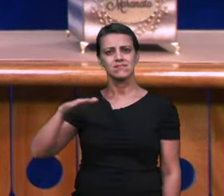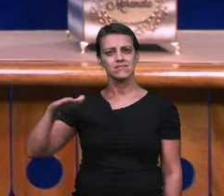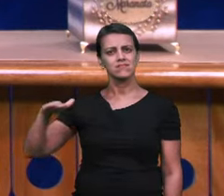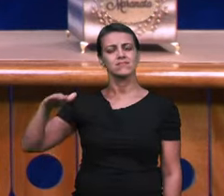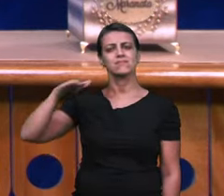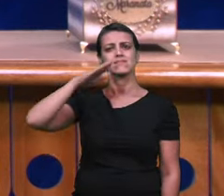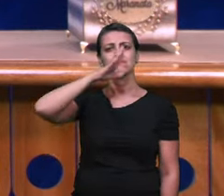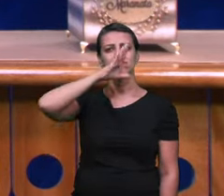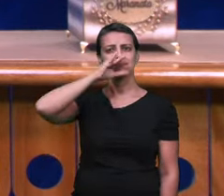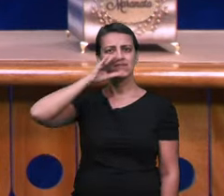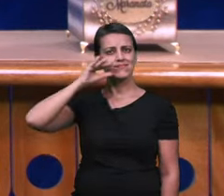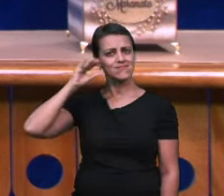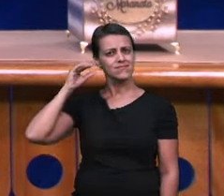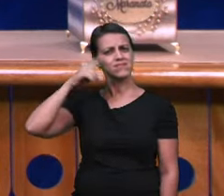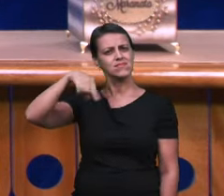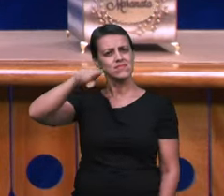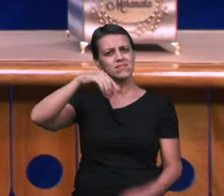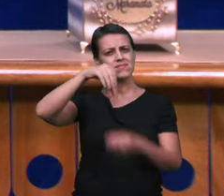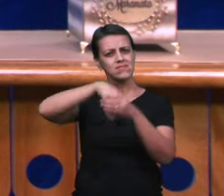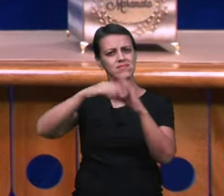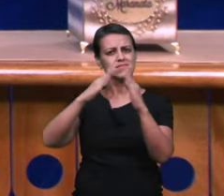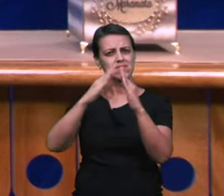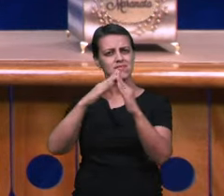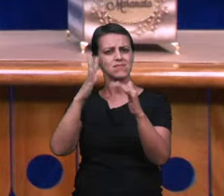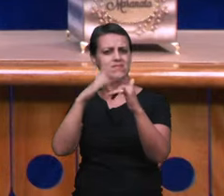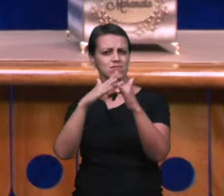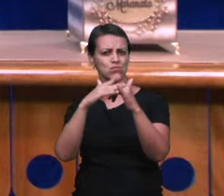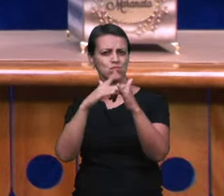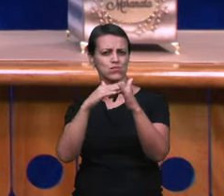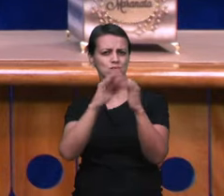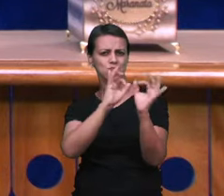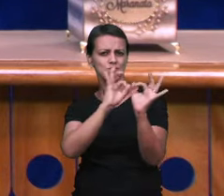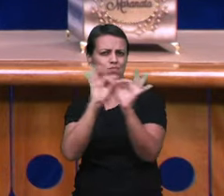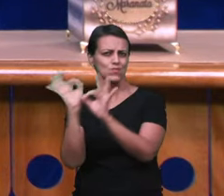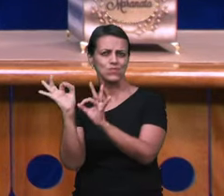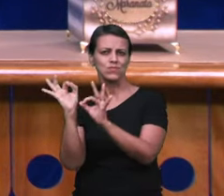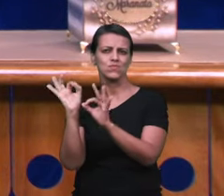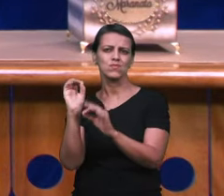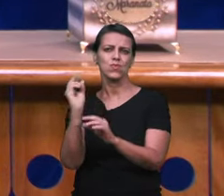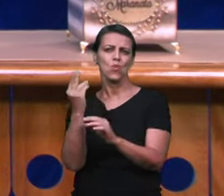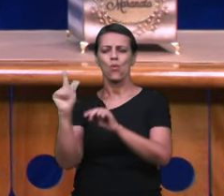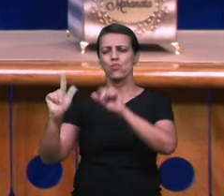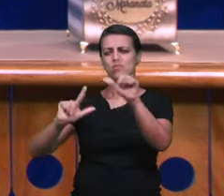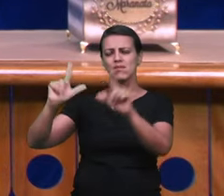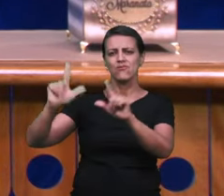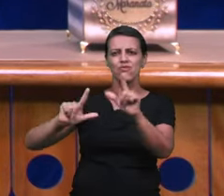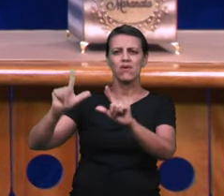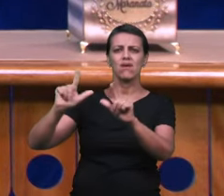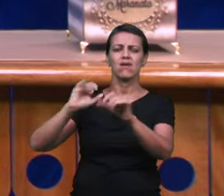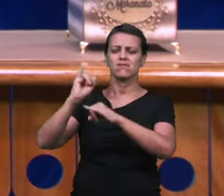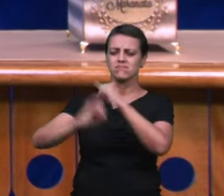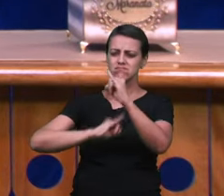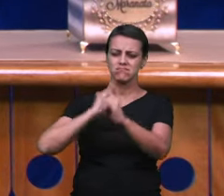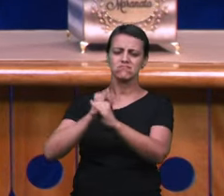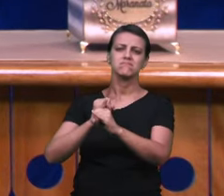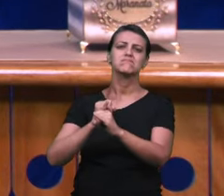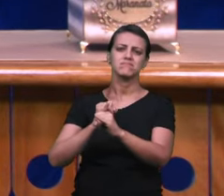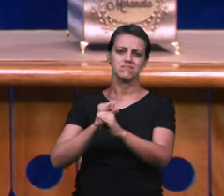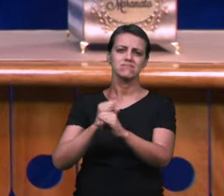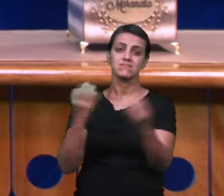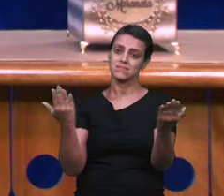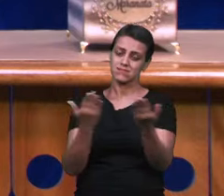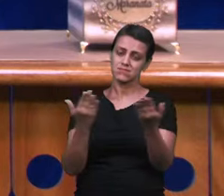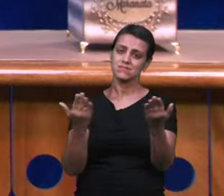eventualmente estejam nos acompanhando pelo nosso sistema multiplataformas, pela TV, pela internet. Nós vamos orar